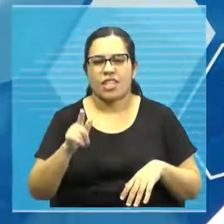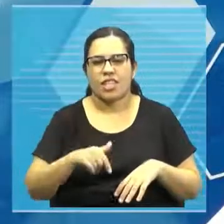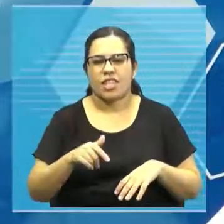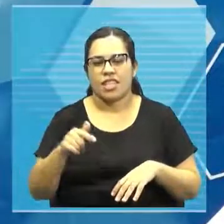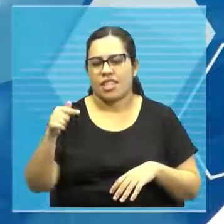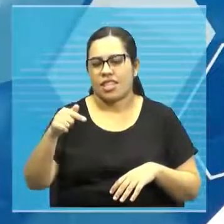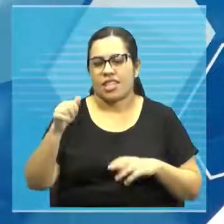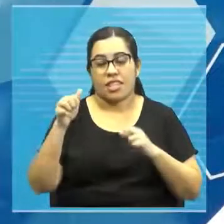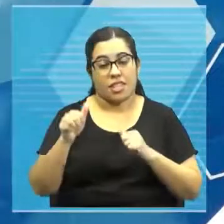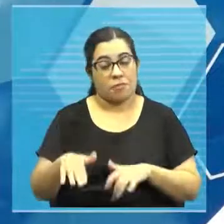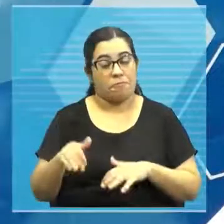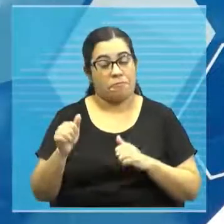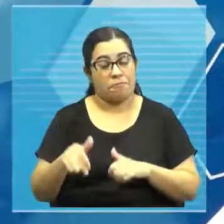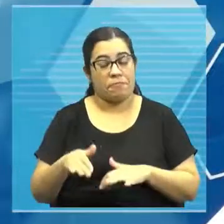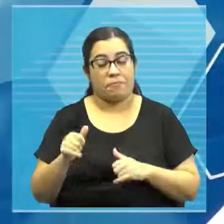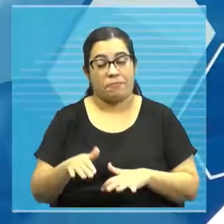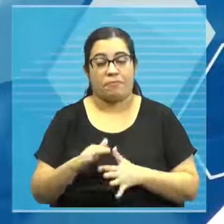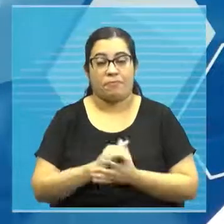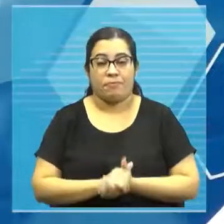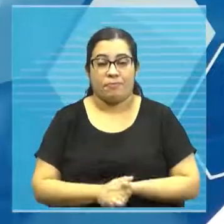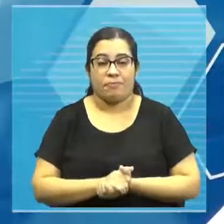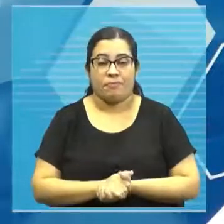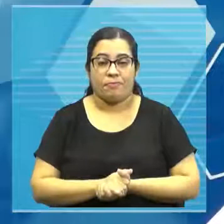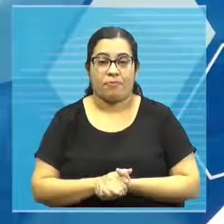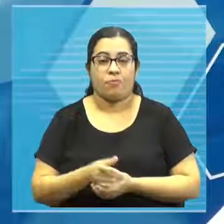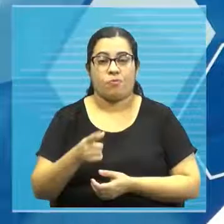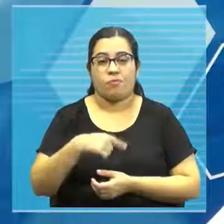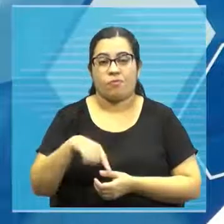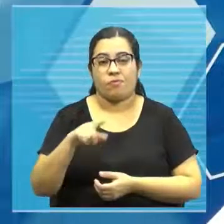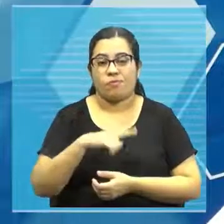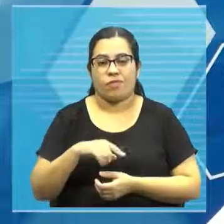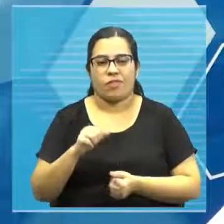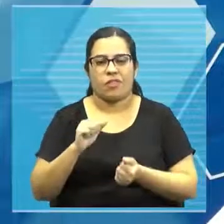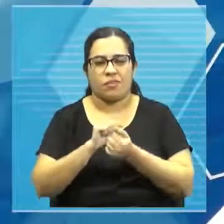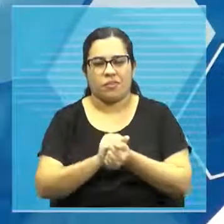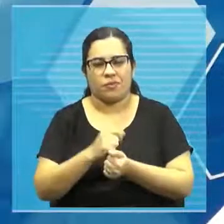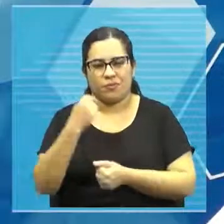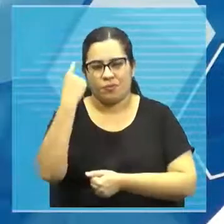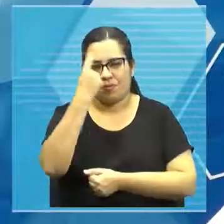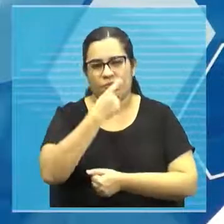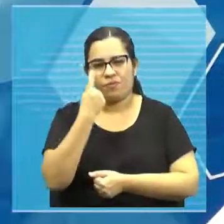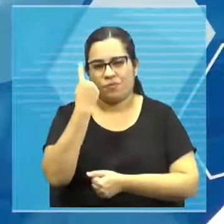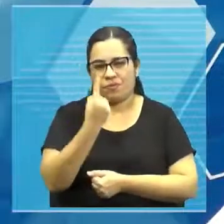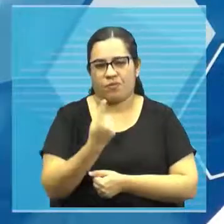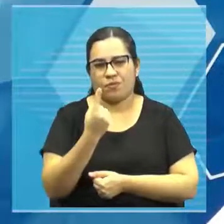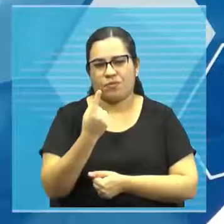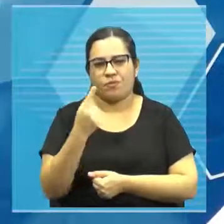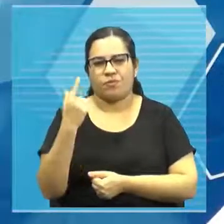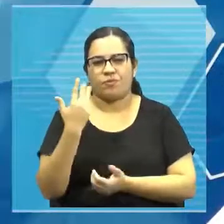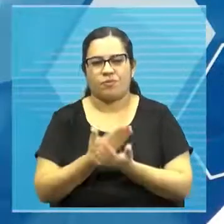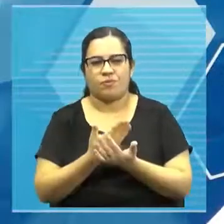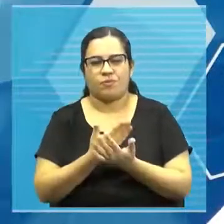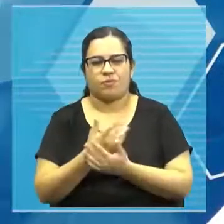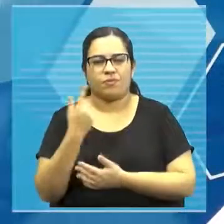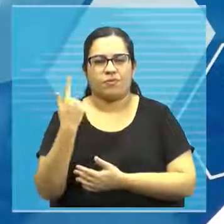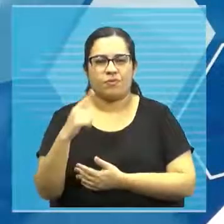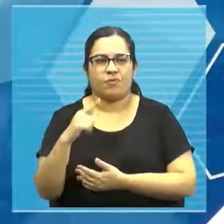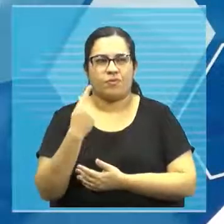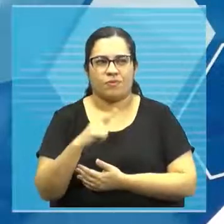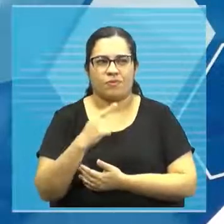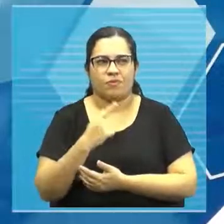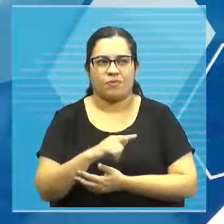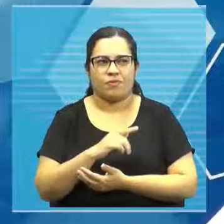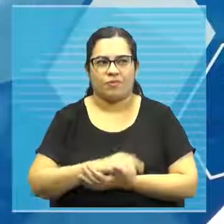então vamos juntos aqui há até as 16 horas com aula de geografia Quem é